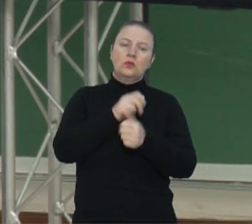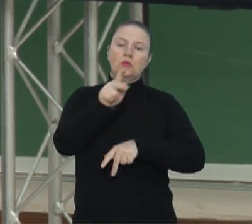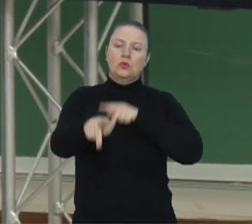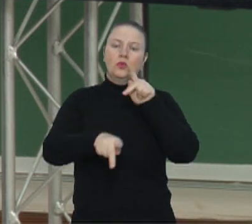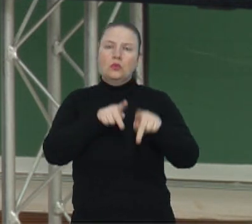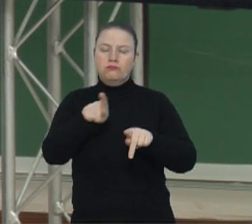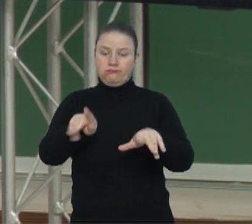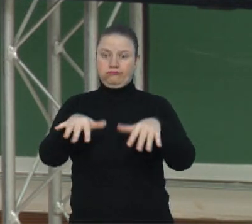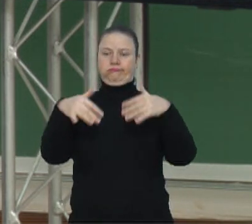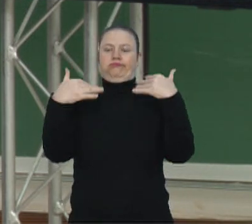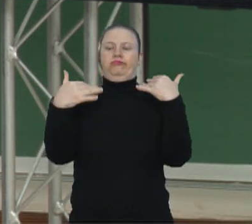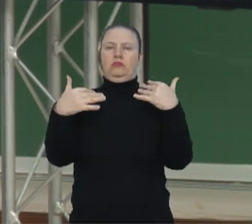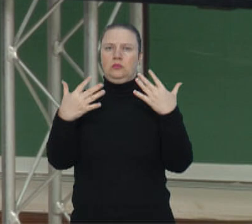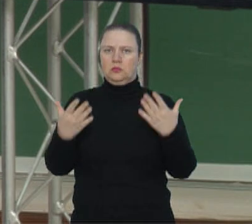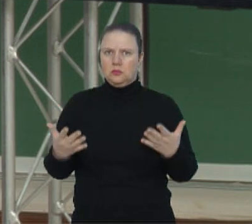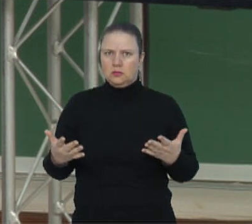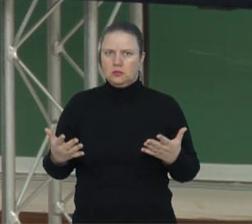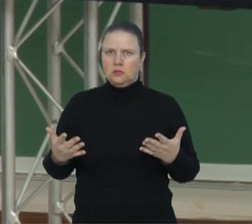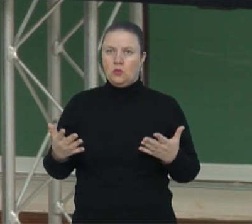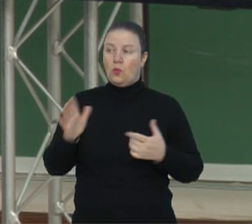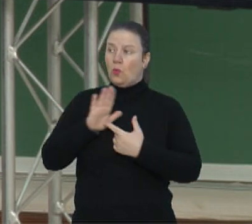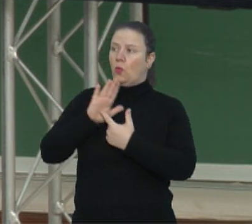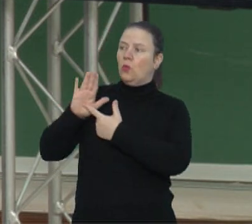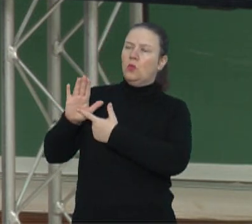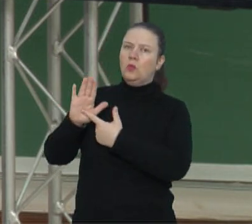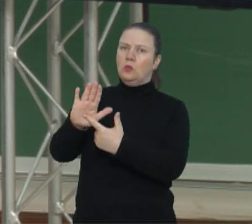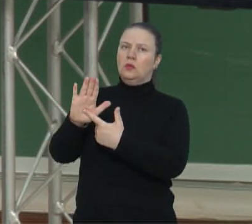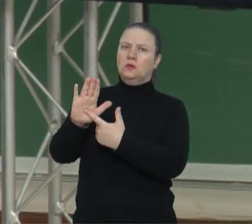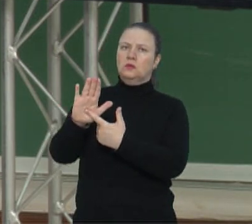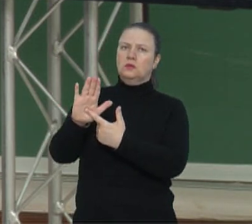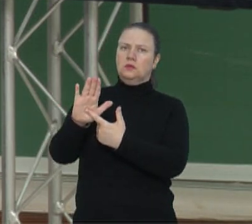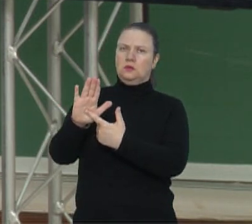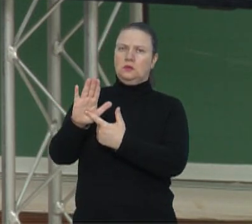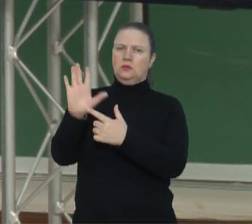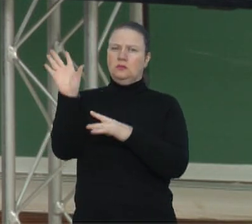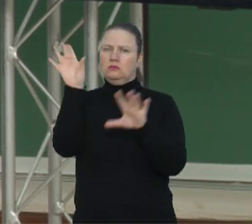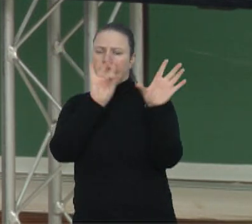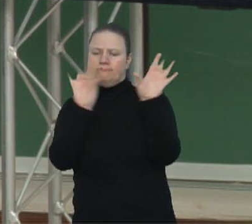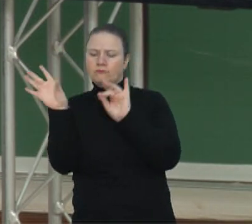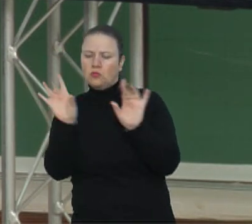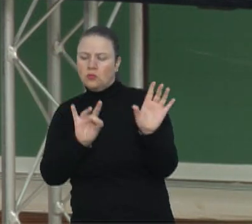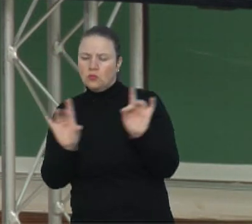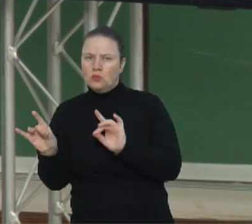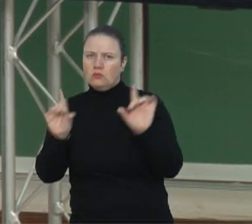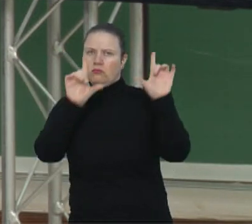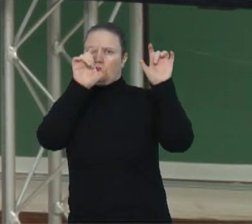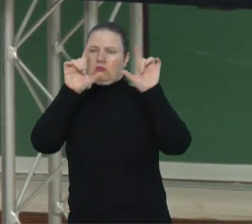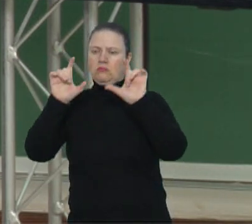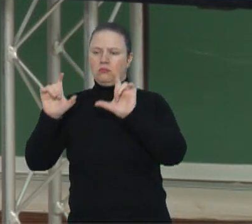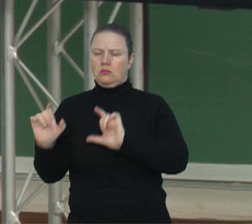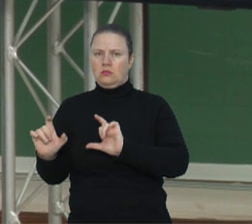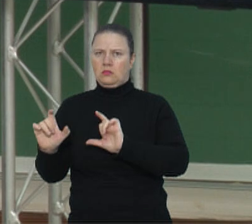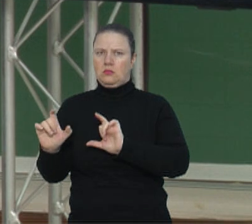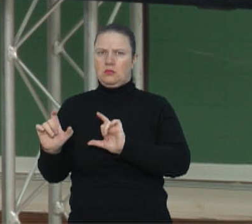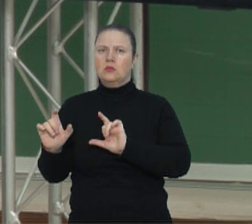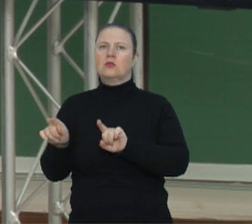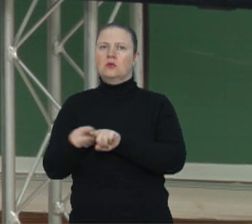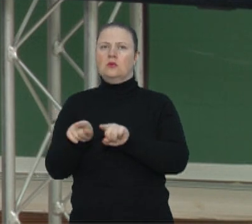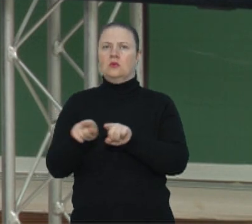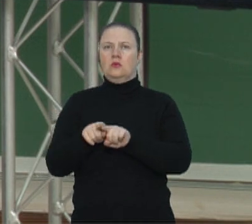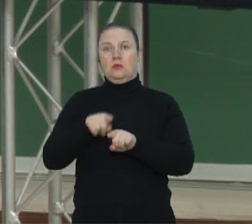chamado o material produzido, as montagens fotográficas, né? Então eles não queriam se diferenciar. Então a ideia